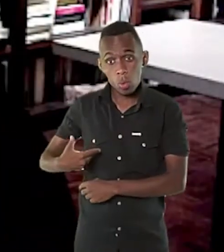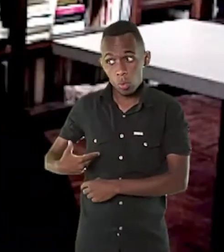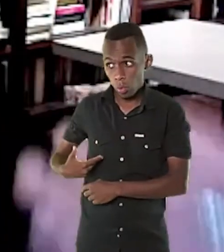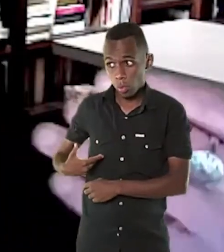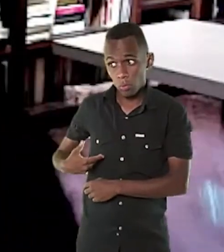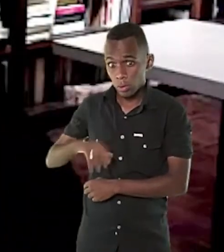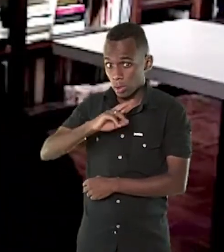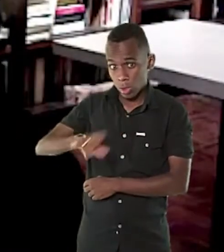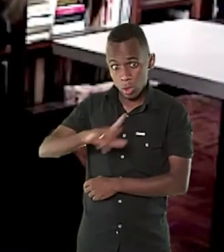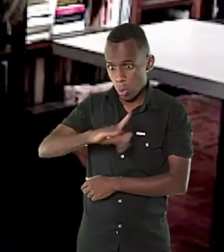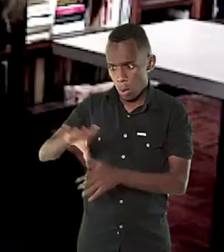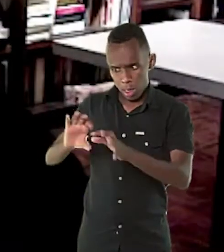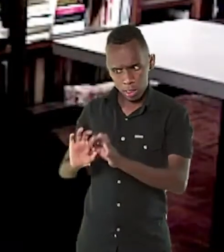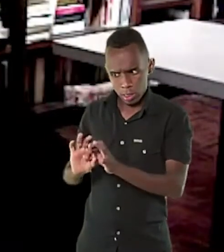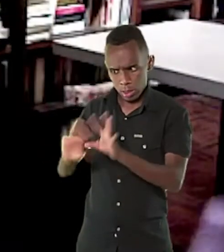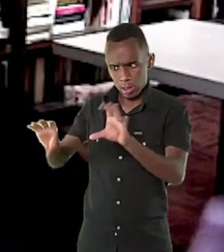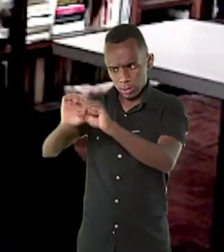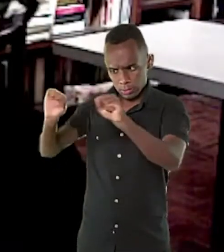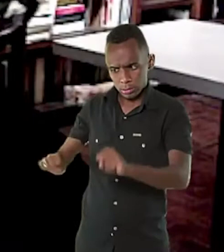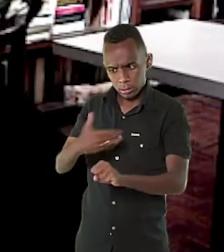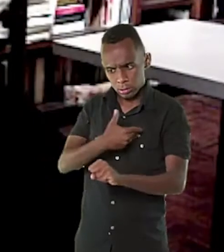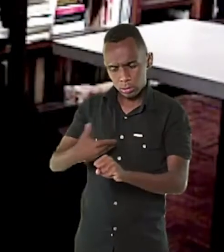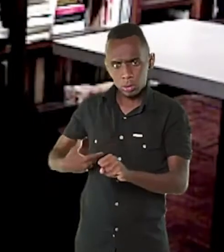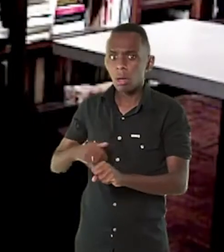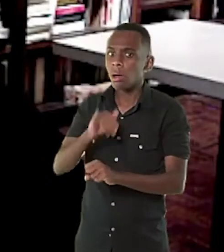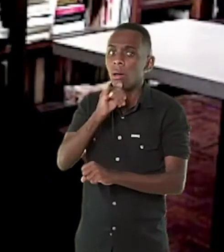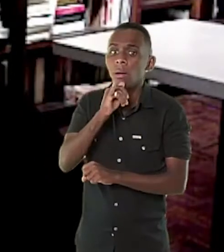acesso aberto, como, por exemplo,